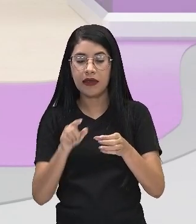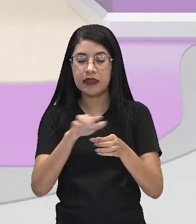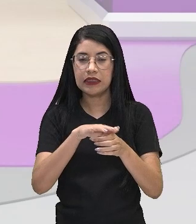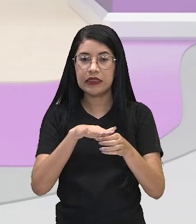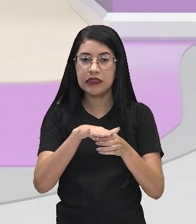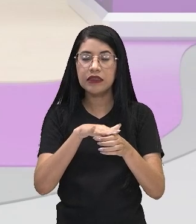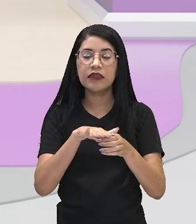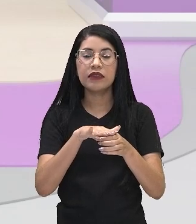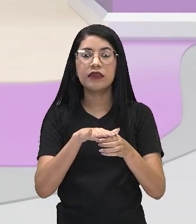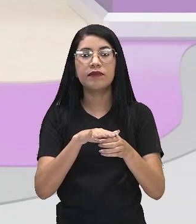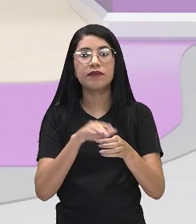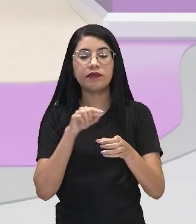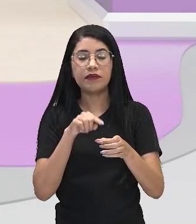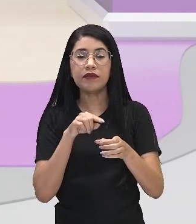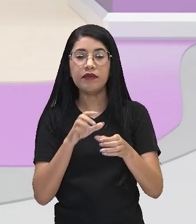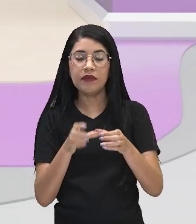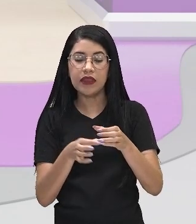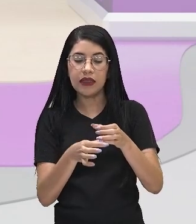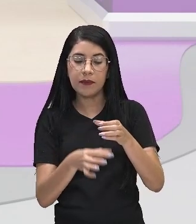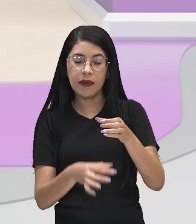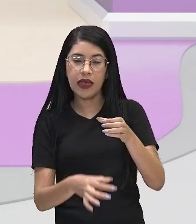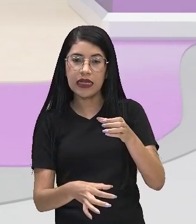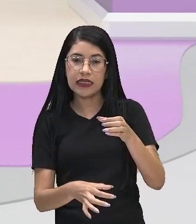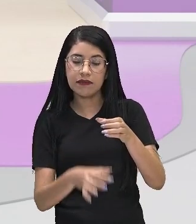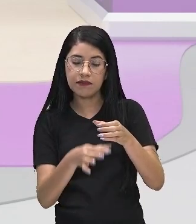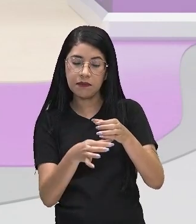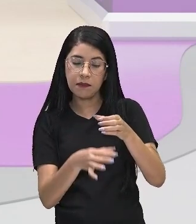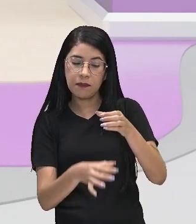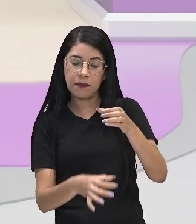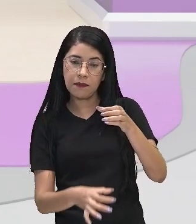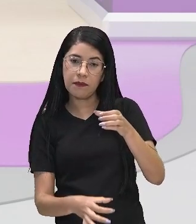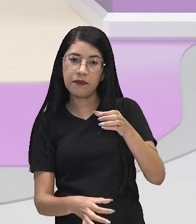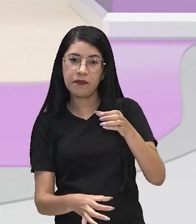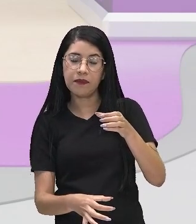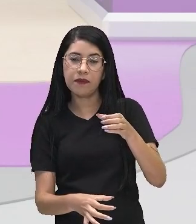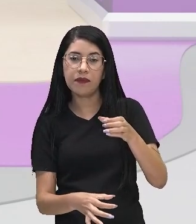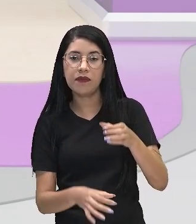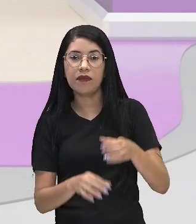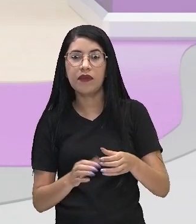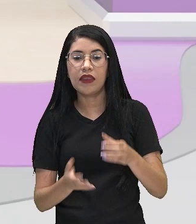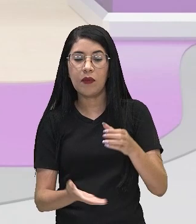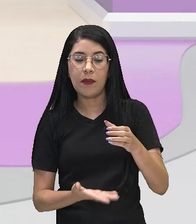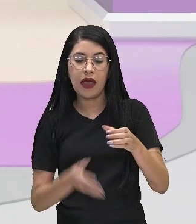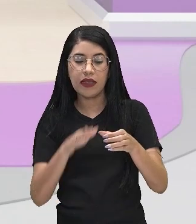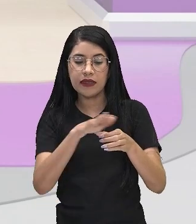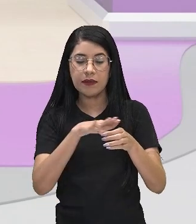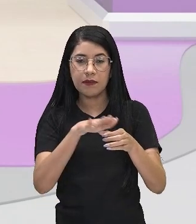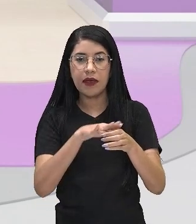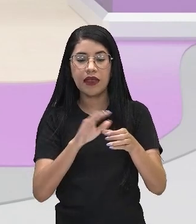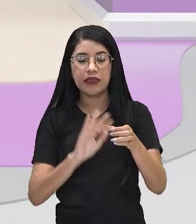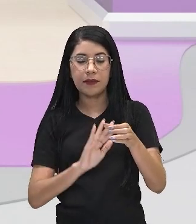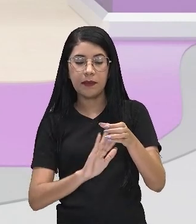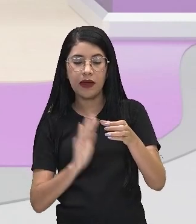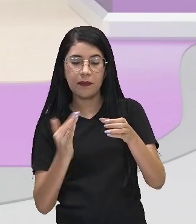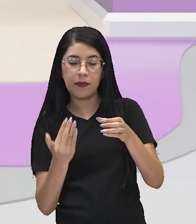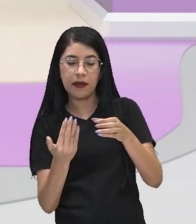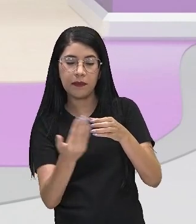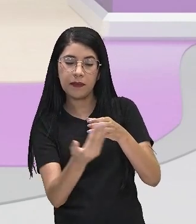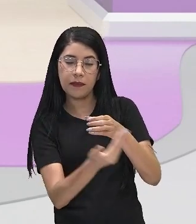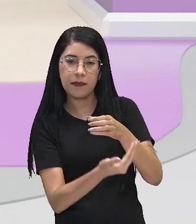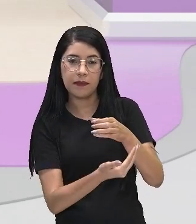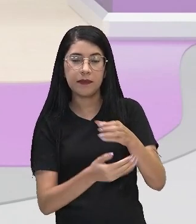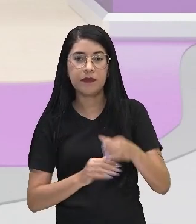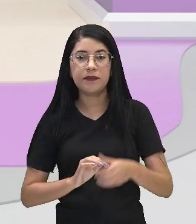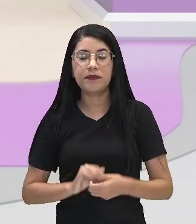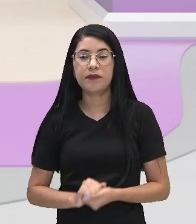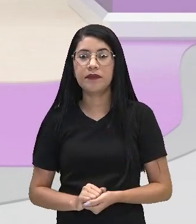de cima, se ele estiver colocado em pé, né? A base de cima, a base de baixo e as faces laterais, certo? E o